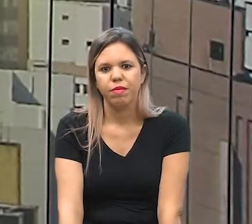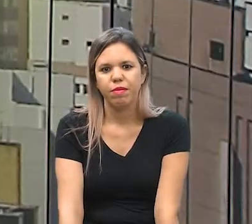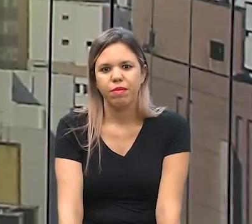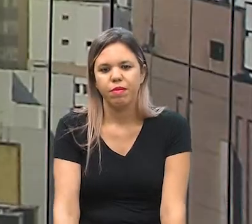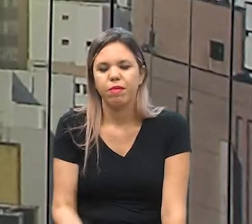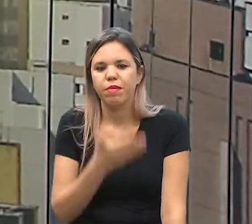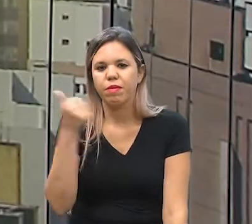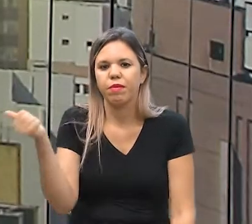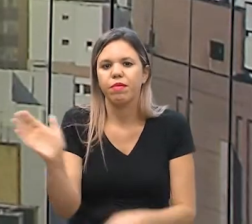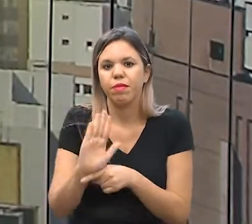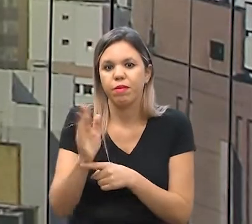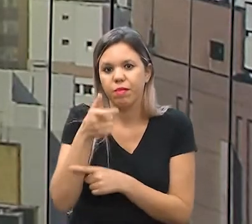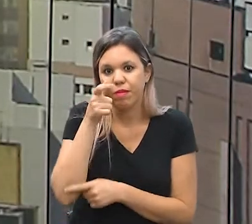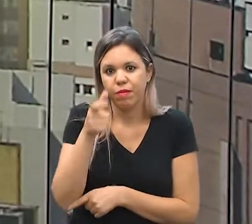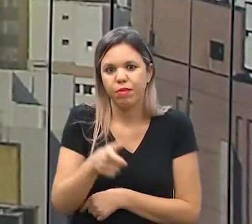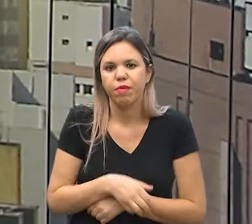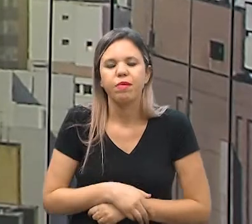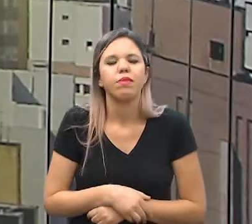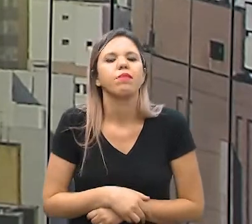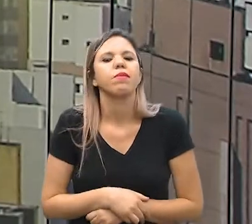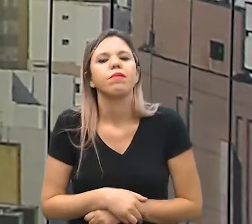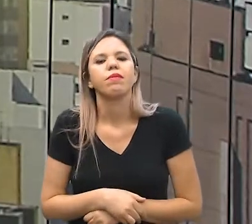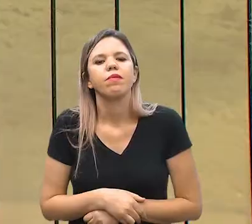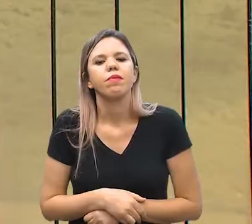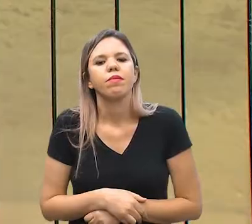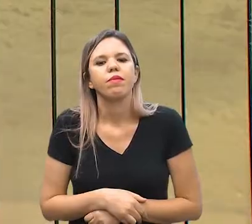O melhor filme que você já assistiu?